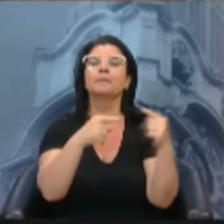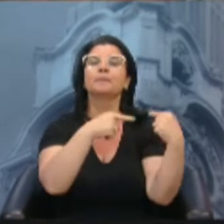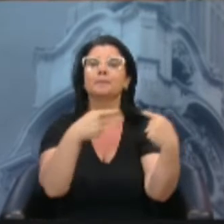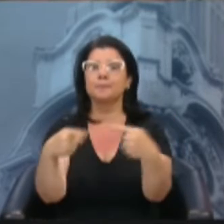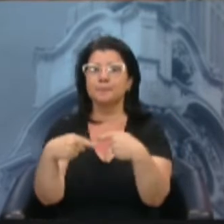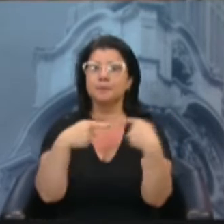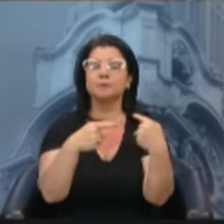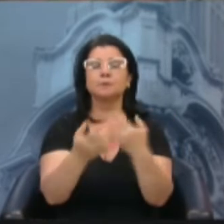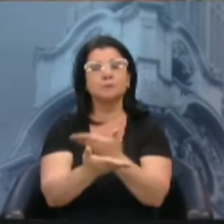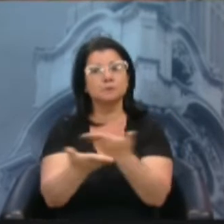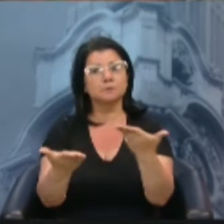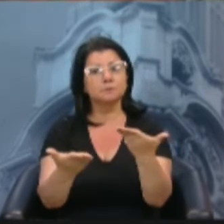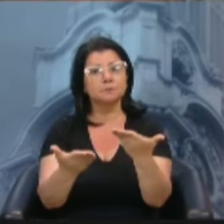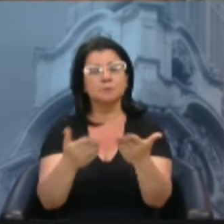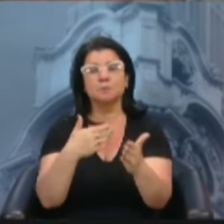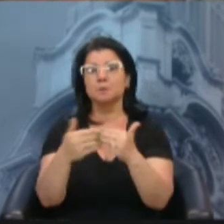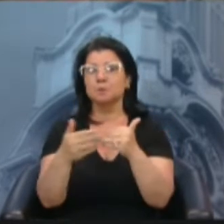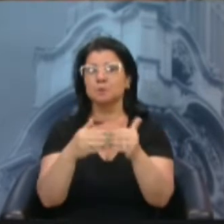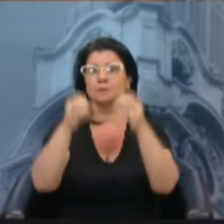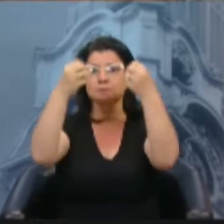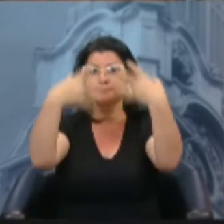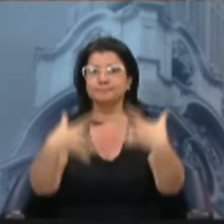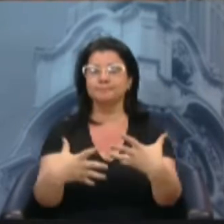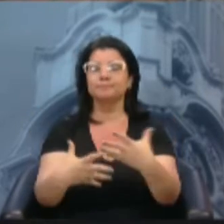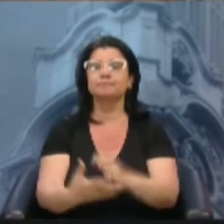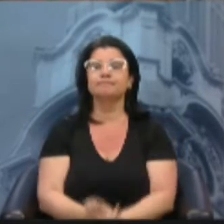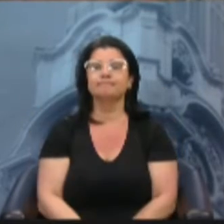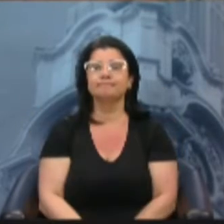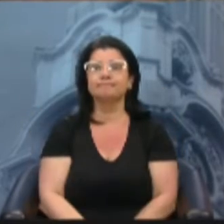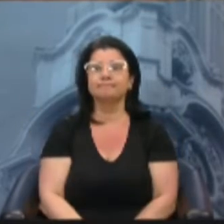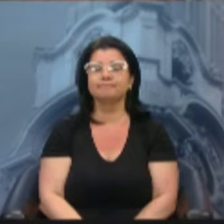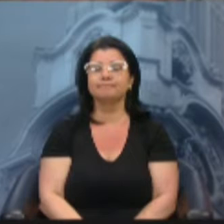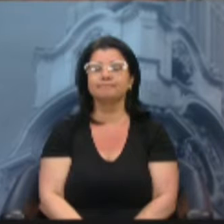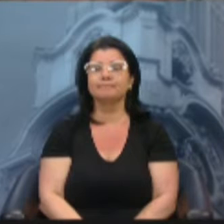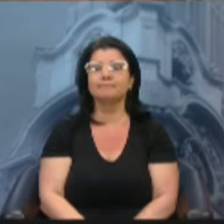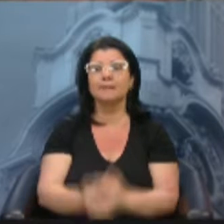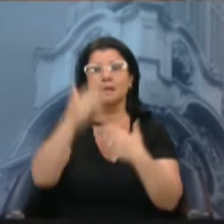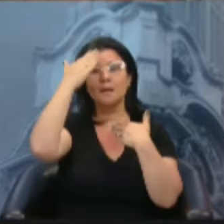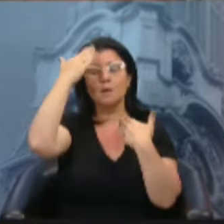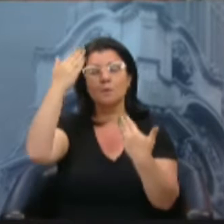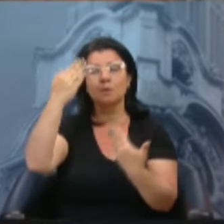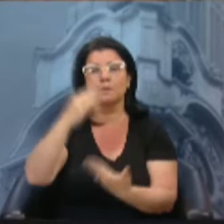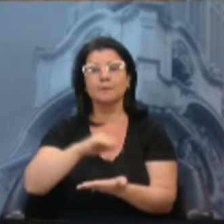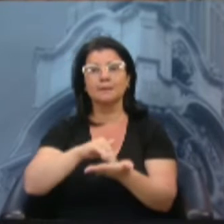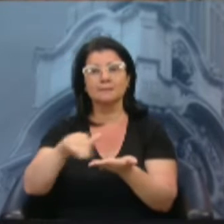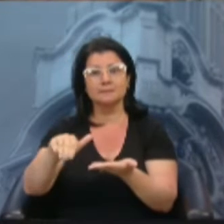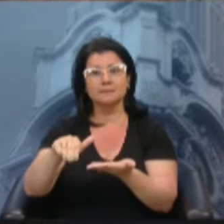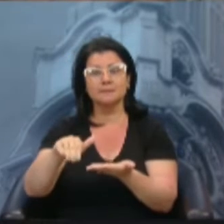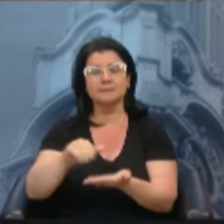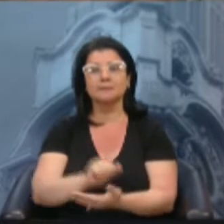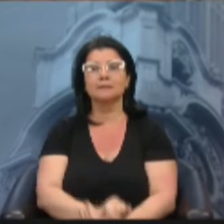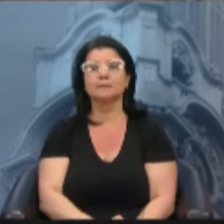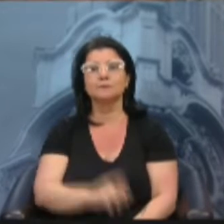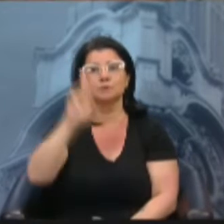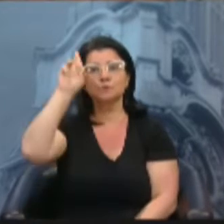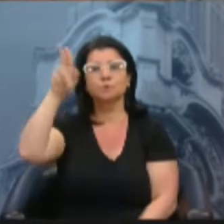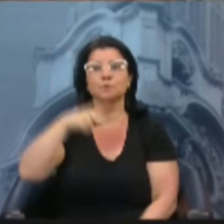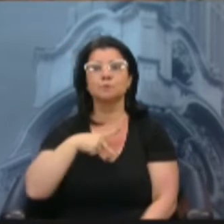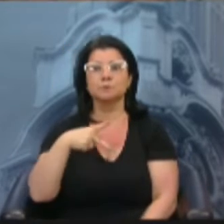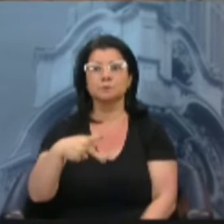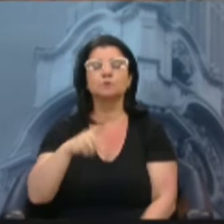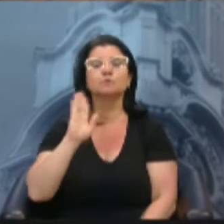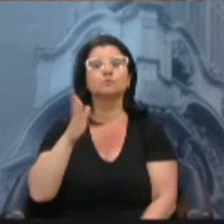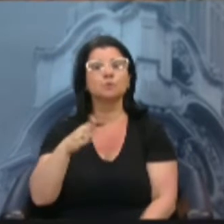ficando à disposição para qualquer esclarecimento. Perfeito, obrigado, secretário Germano Brey. Senhor presidente, já